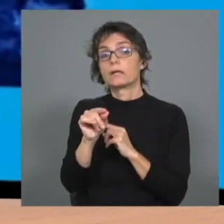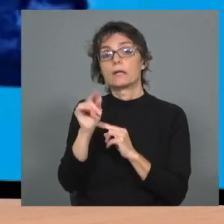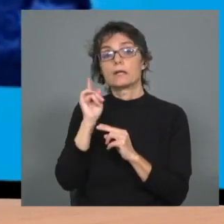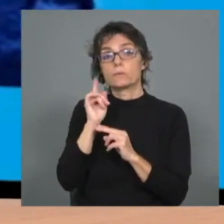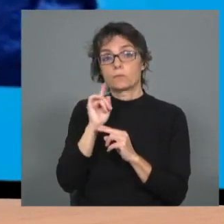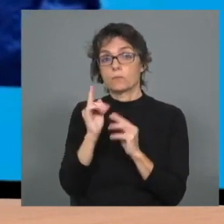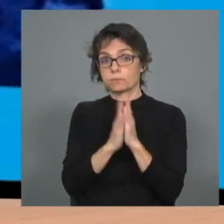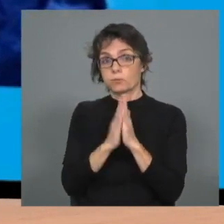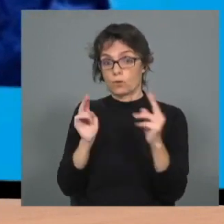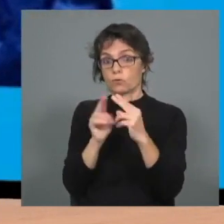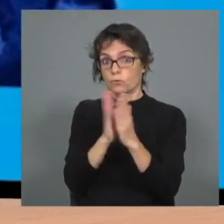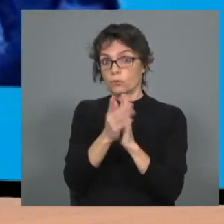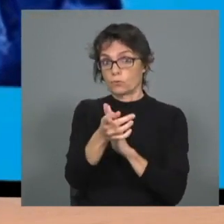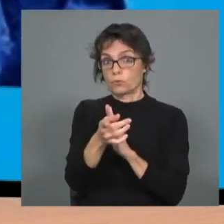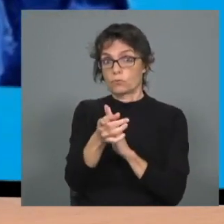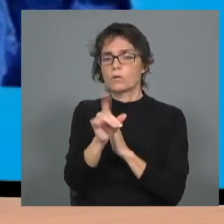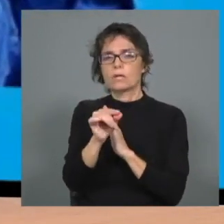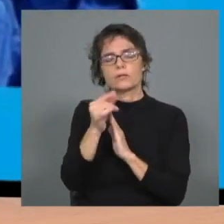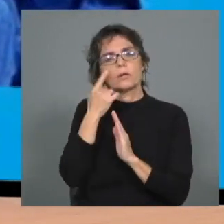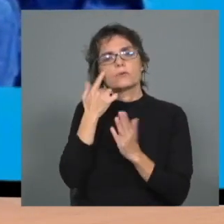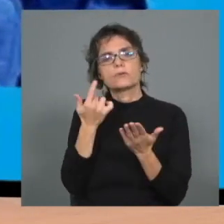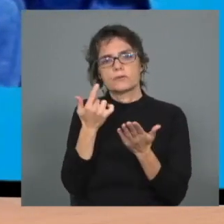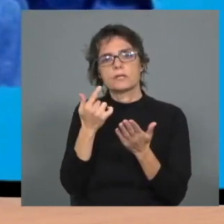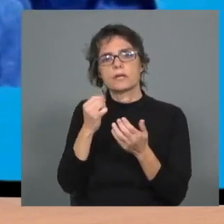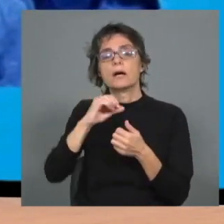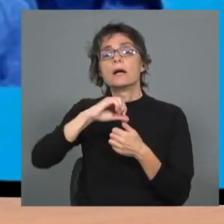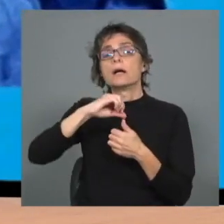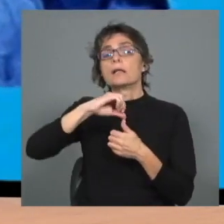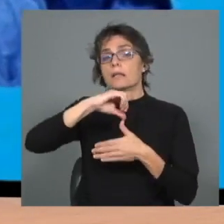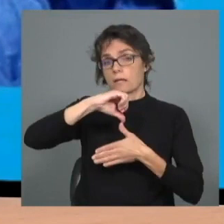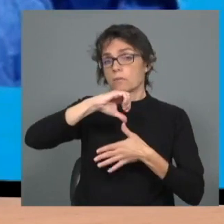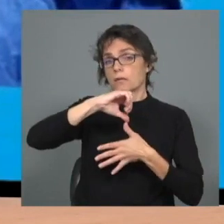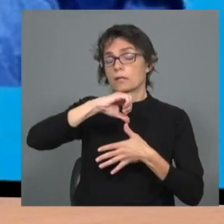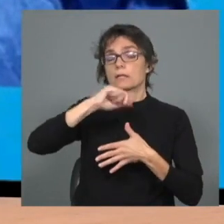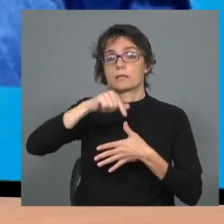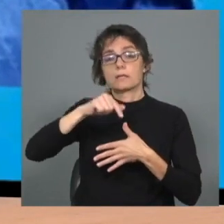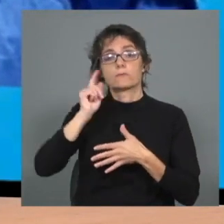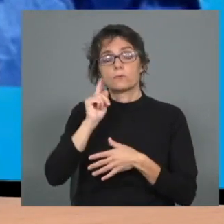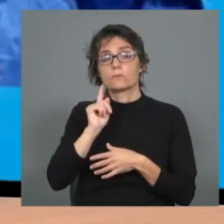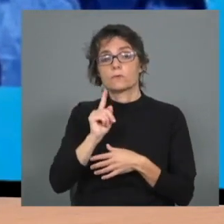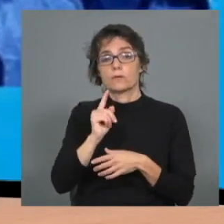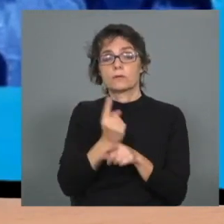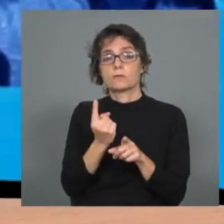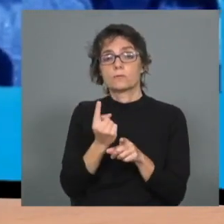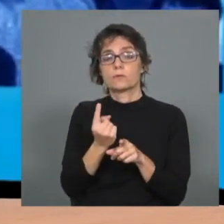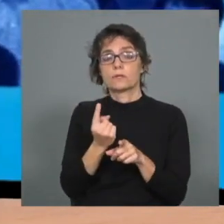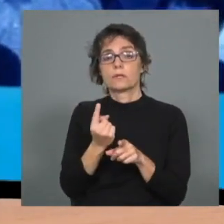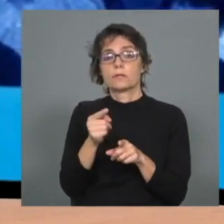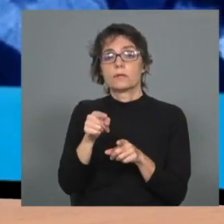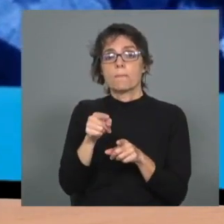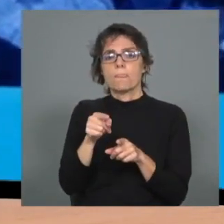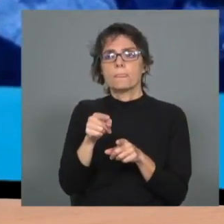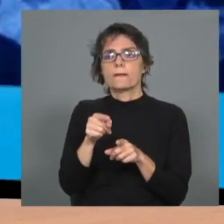Latina, mas talvez seja uma temática que recoloca na agenda a necessidade dessa escuta, discernimento. Acho